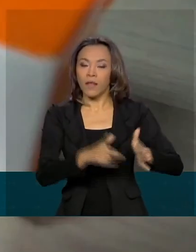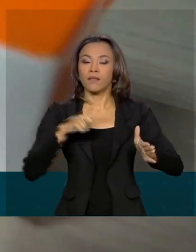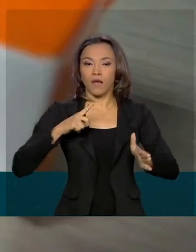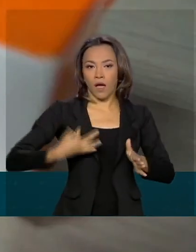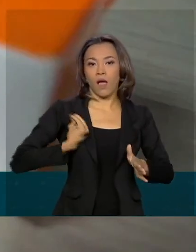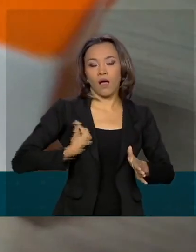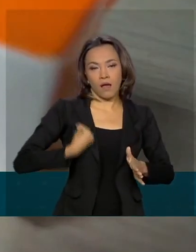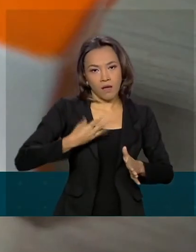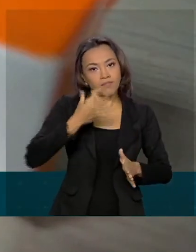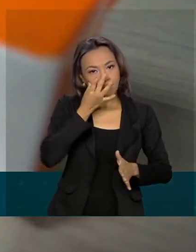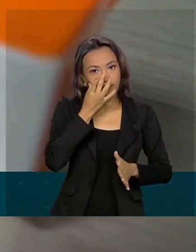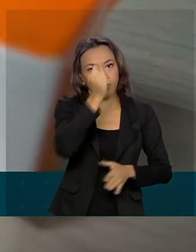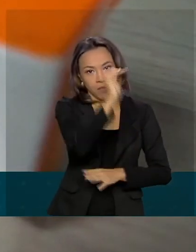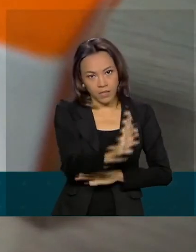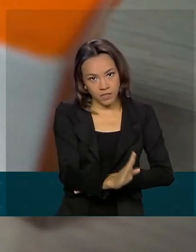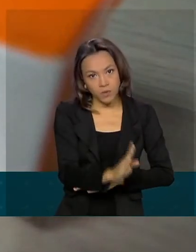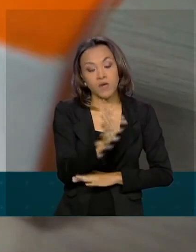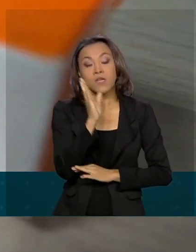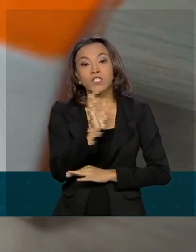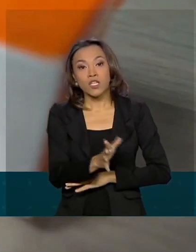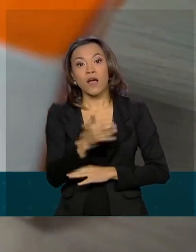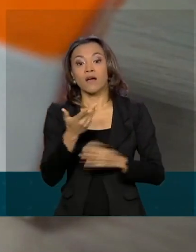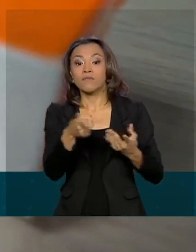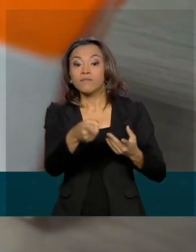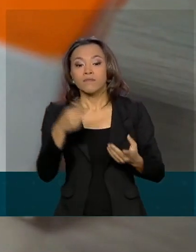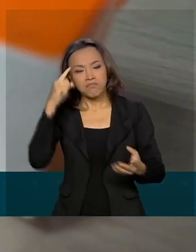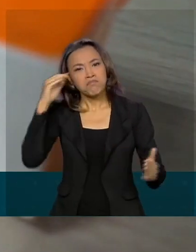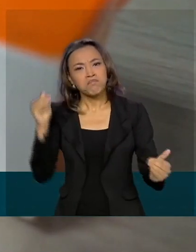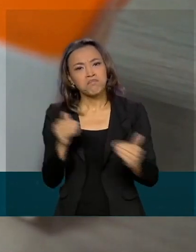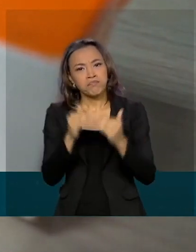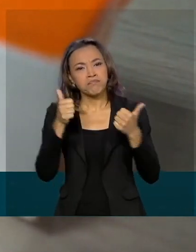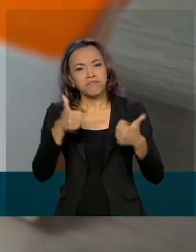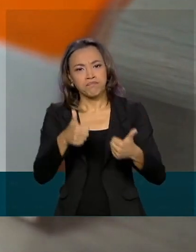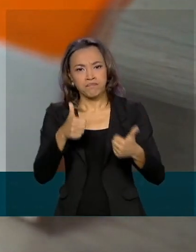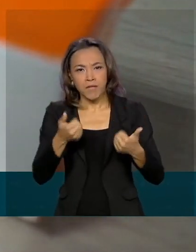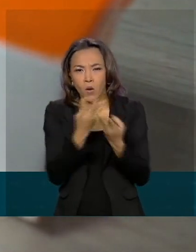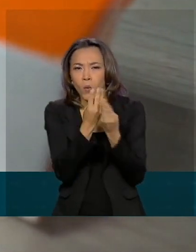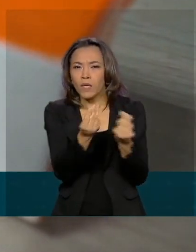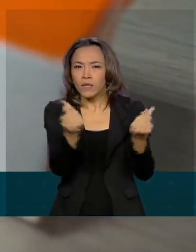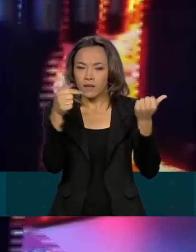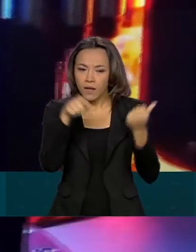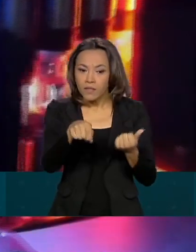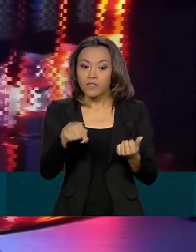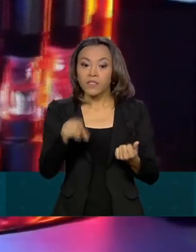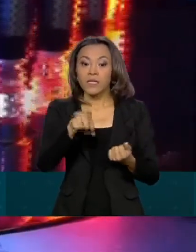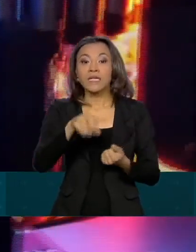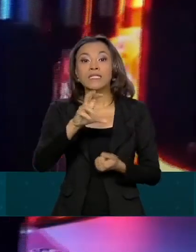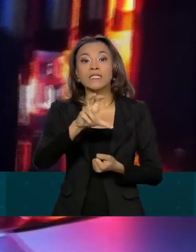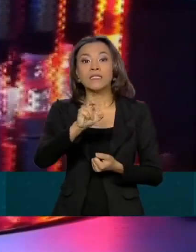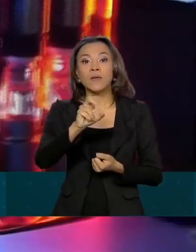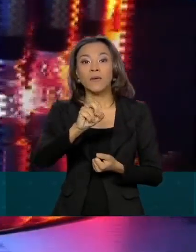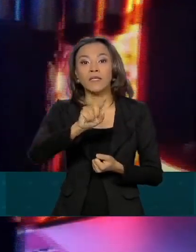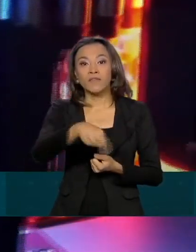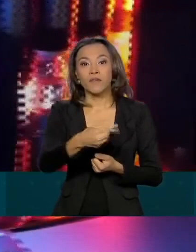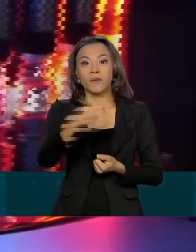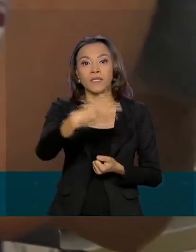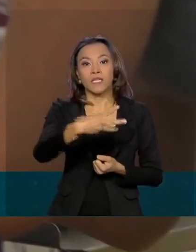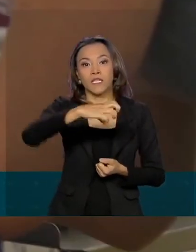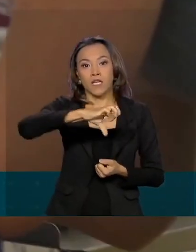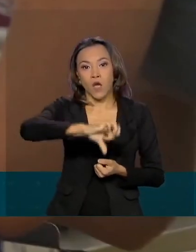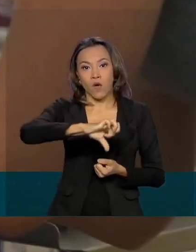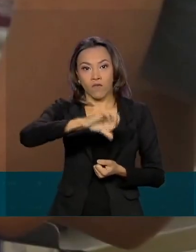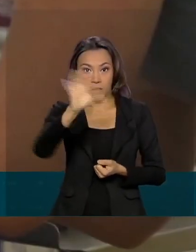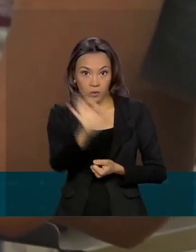eficácia da vacina foi confirmada pelos técnicos da Anvisa e chega a 50,39%.